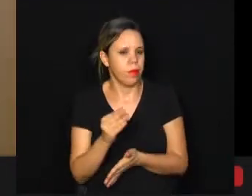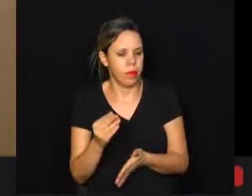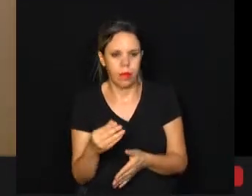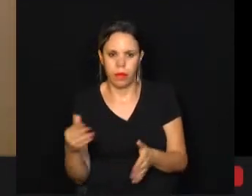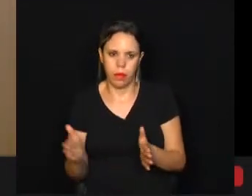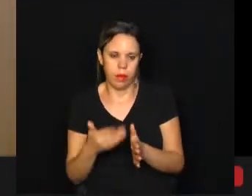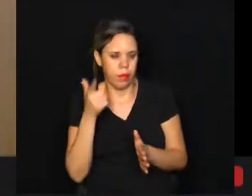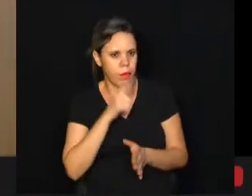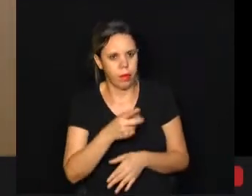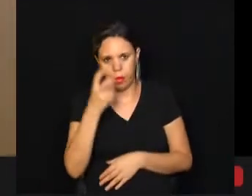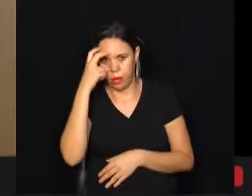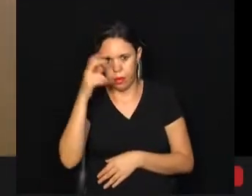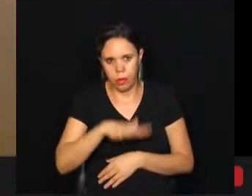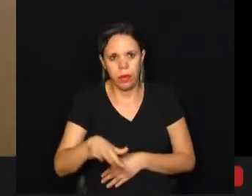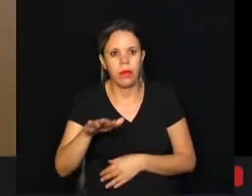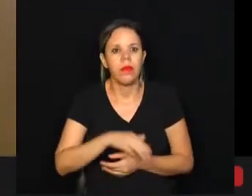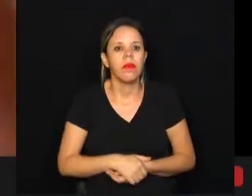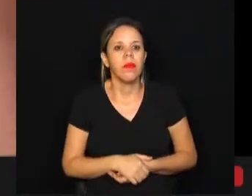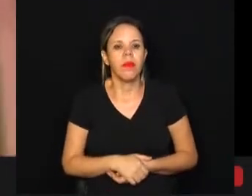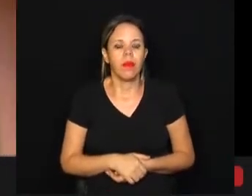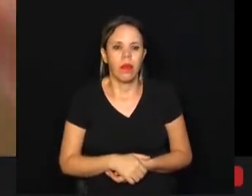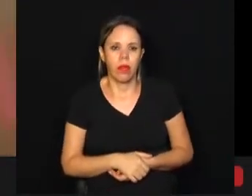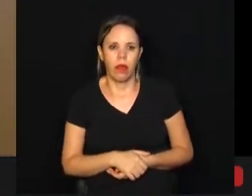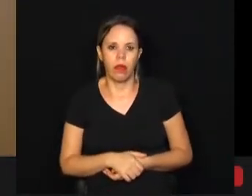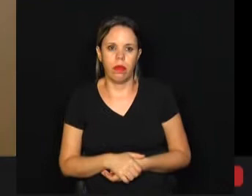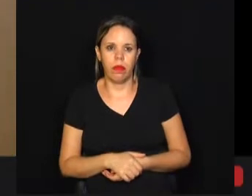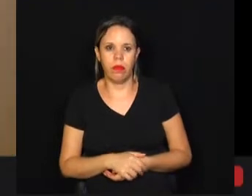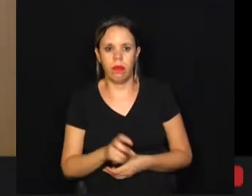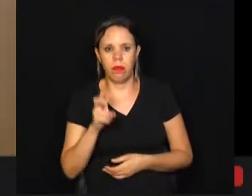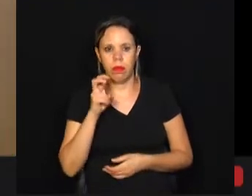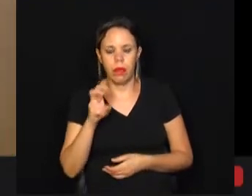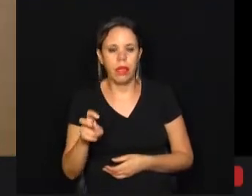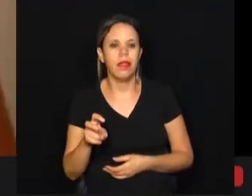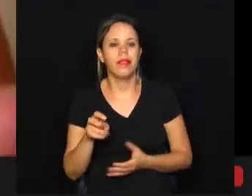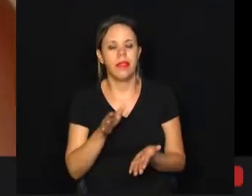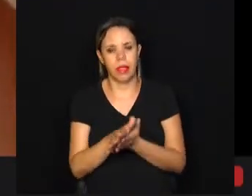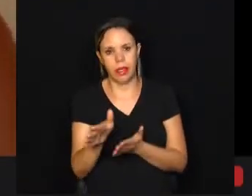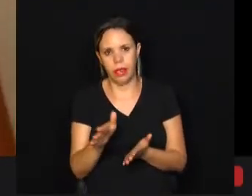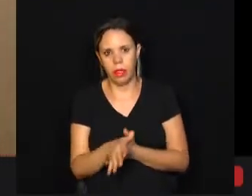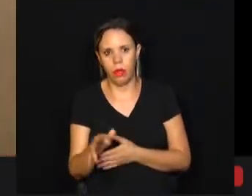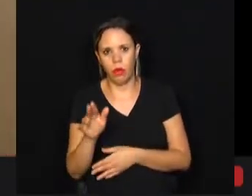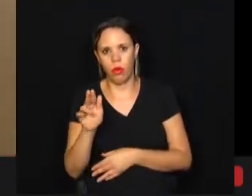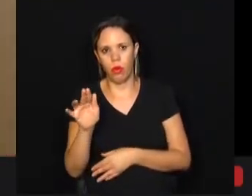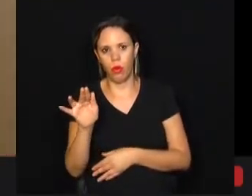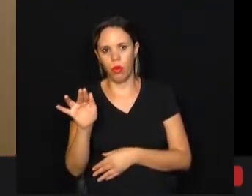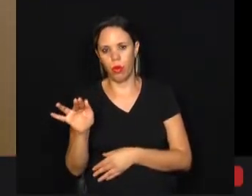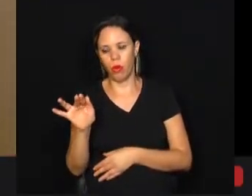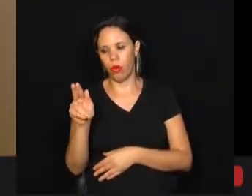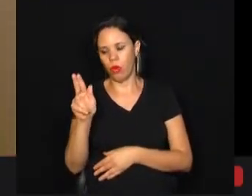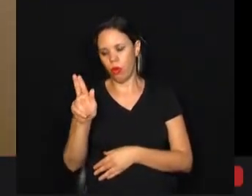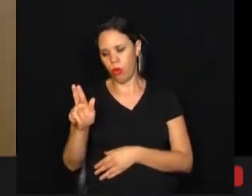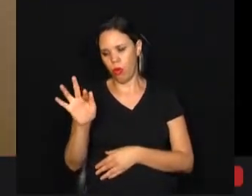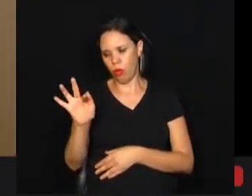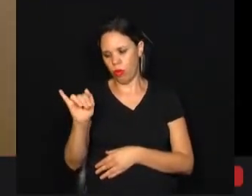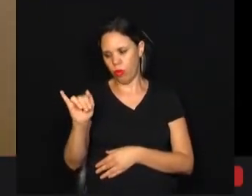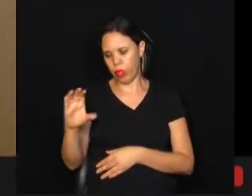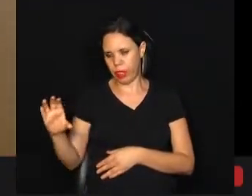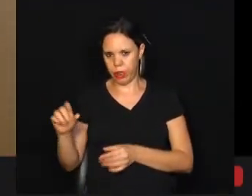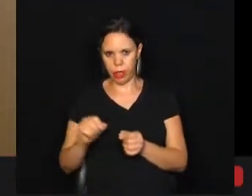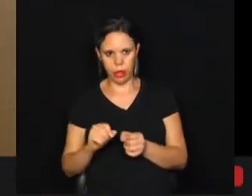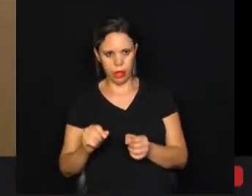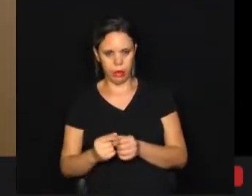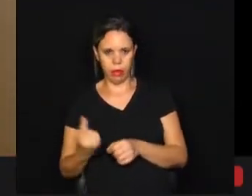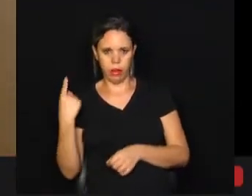produção cultural, né? A gente ficou sem 5 edições do FIC. Ele parou em 2016, se não me engano. Foi a última